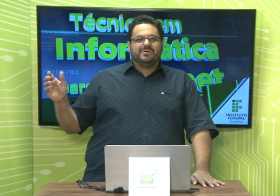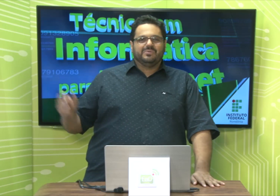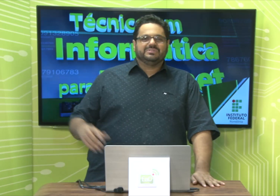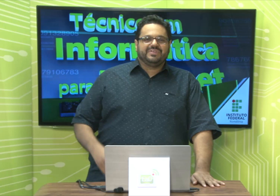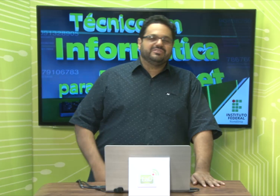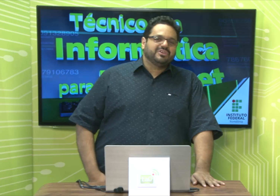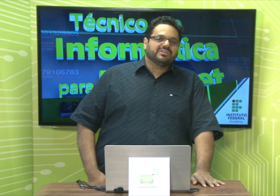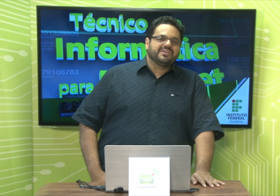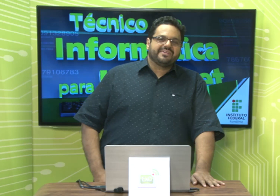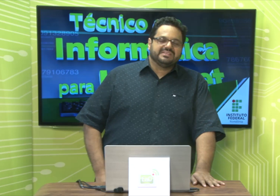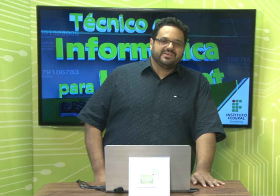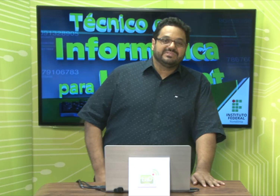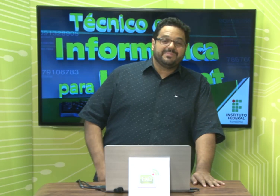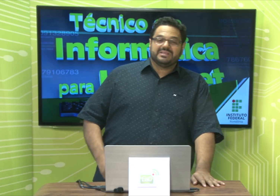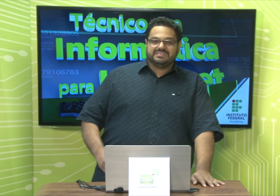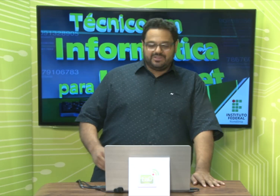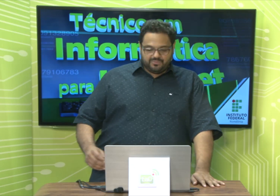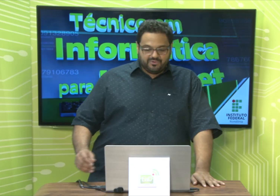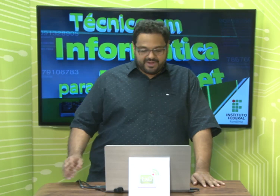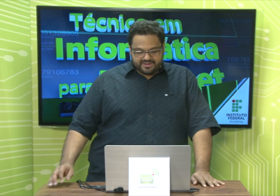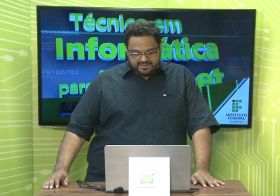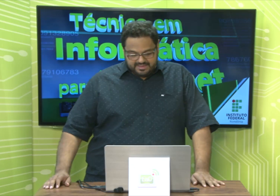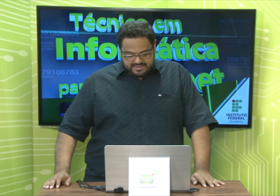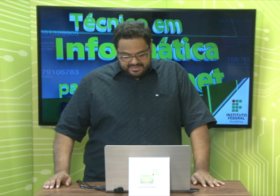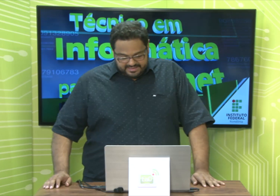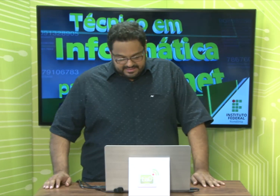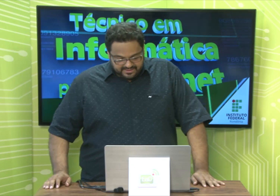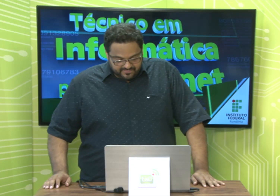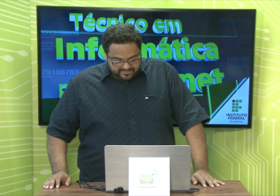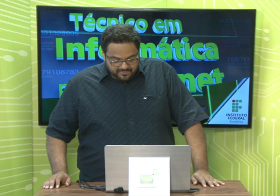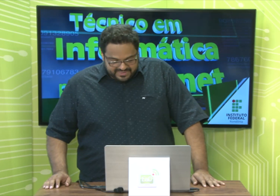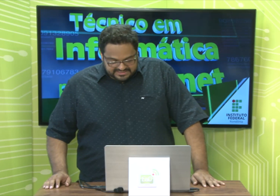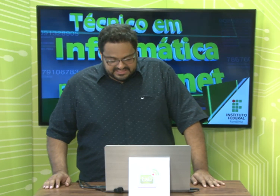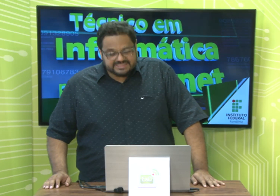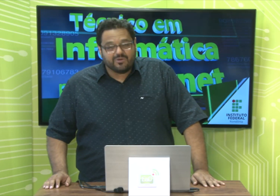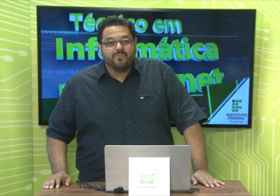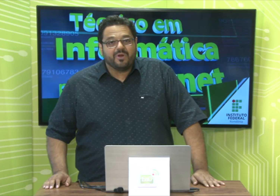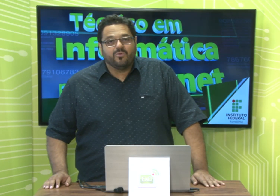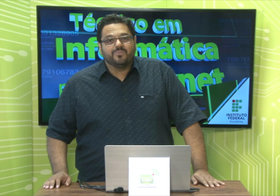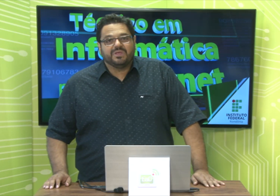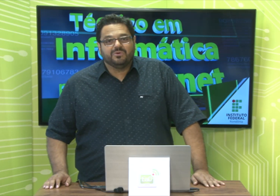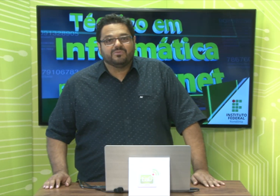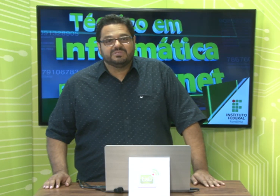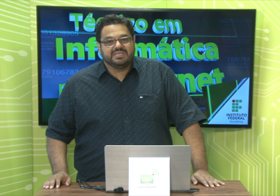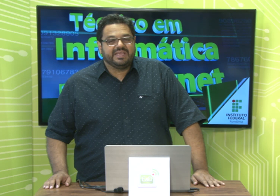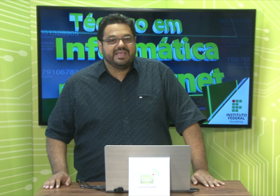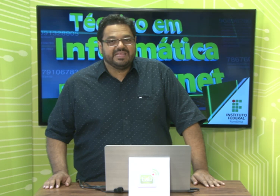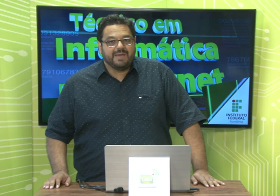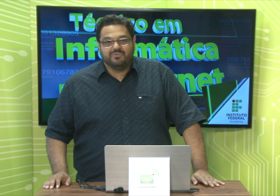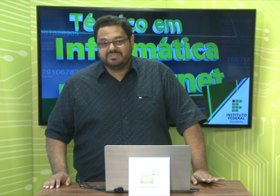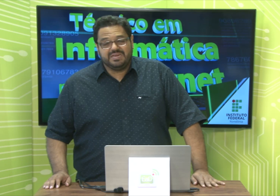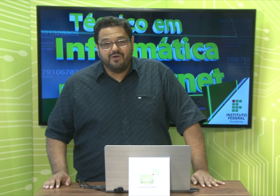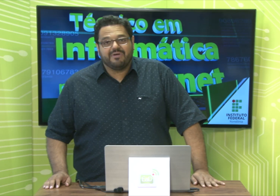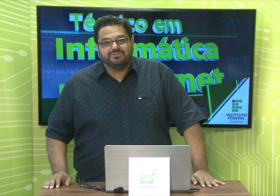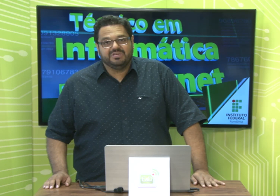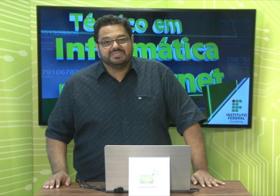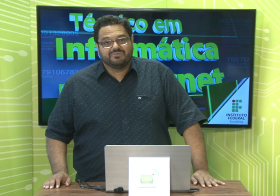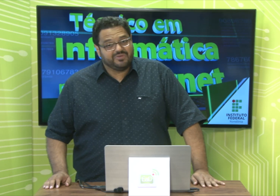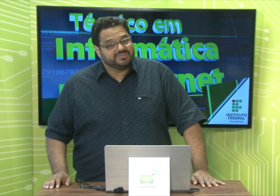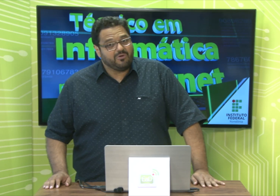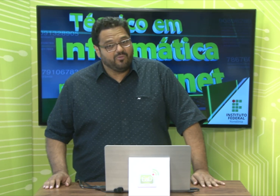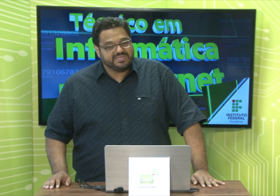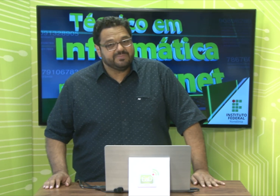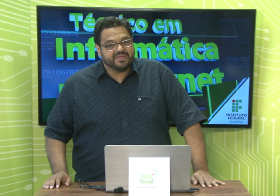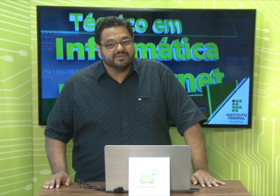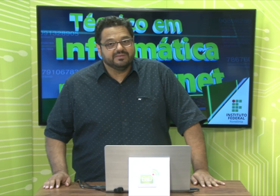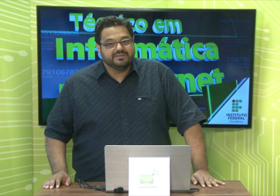os vídeos de alta definição sem precisar do Blu-ray. Então não precisa comprar um computador com CD-RW, você não vai utilizar, você